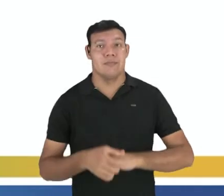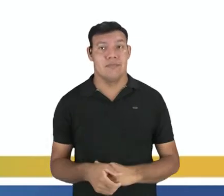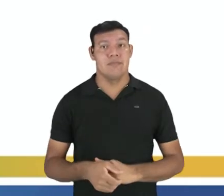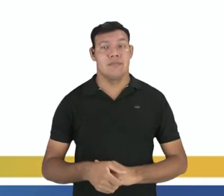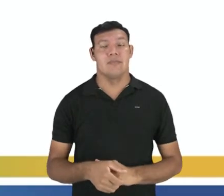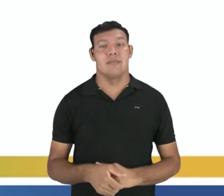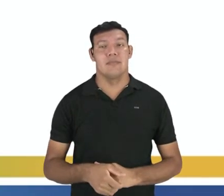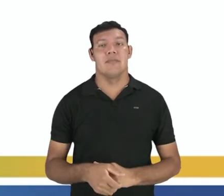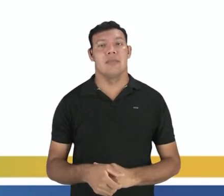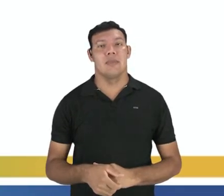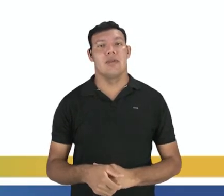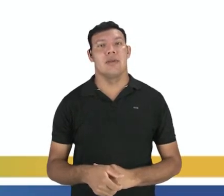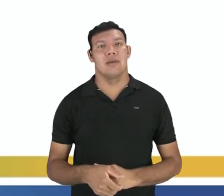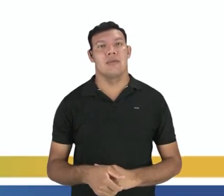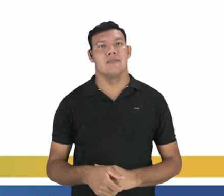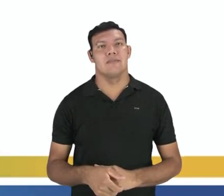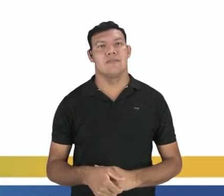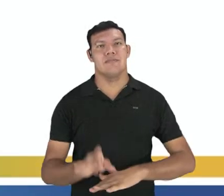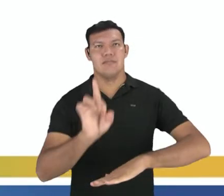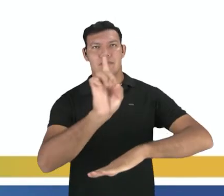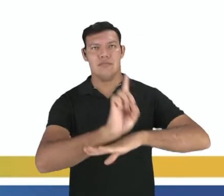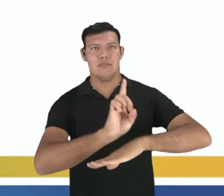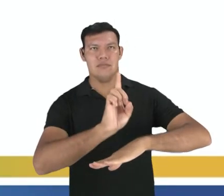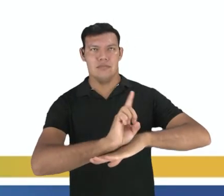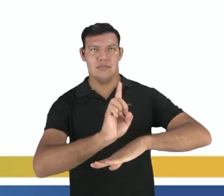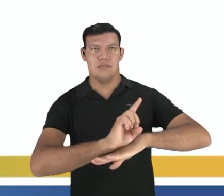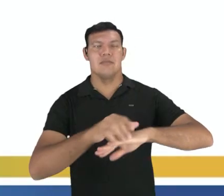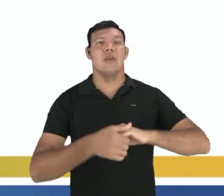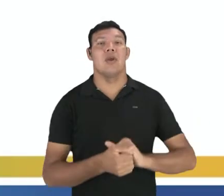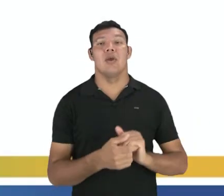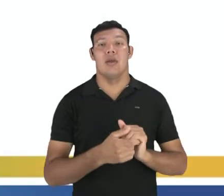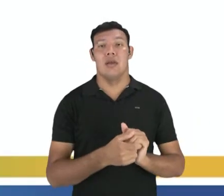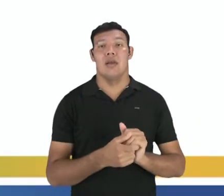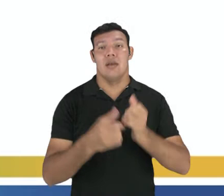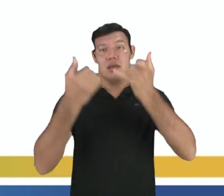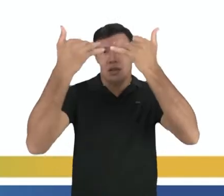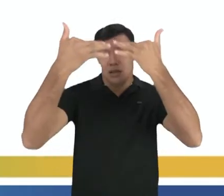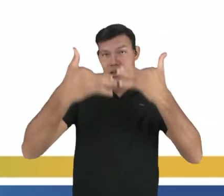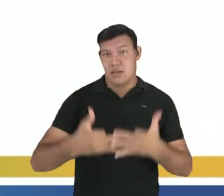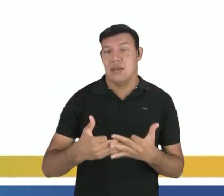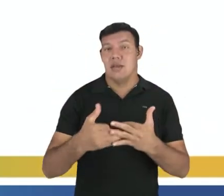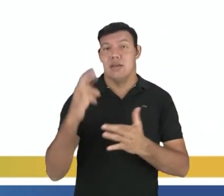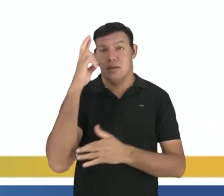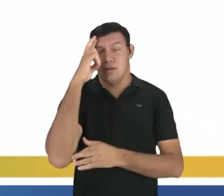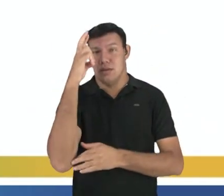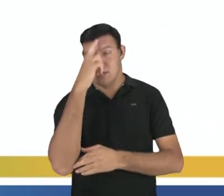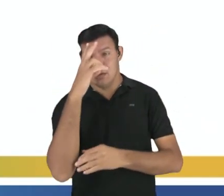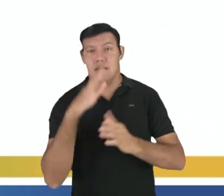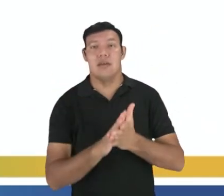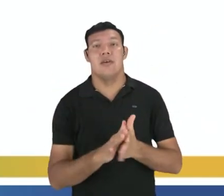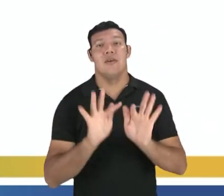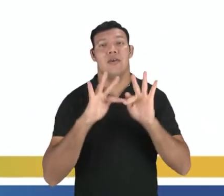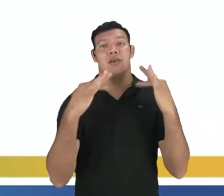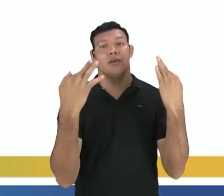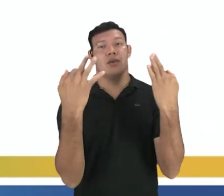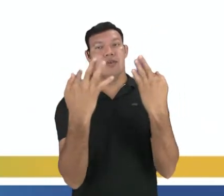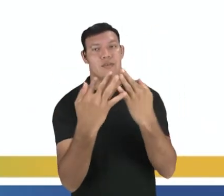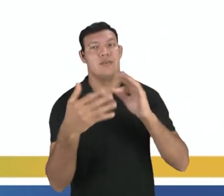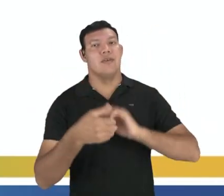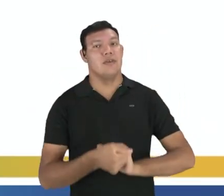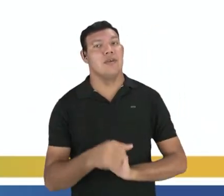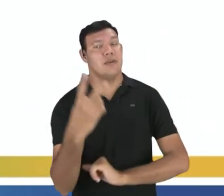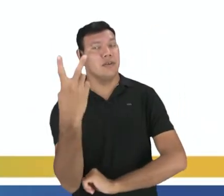Esse drama, dirigido por Baz Luhrmann, relata a história de Julieta, da família Capuleto, e Romeu, da